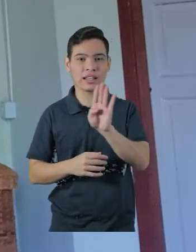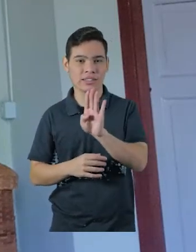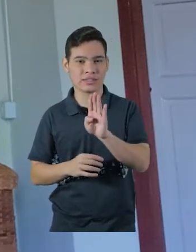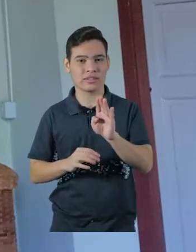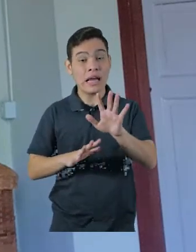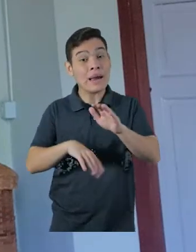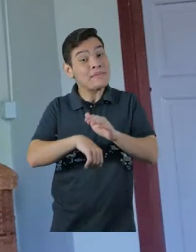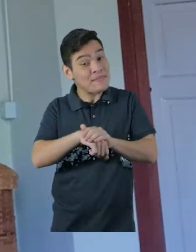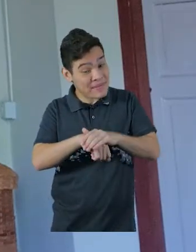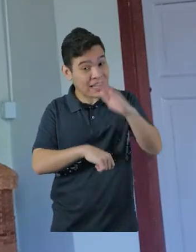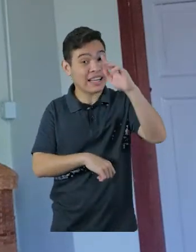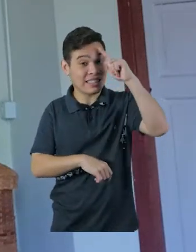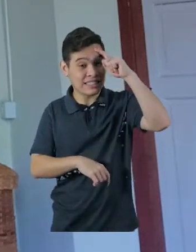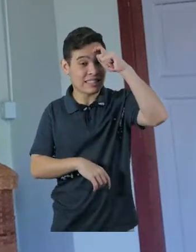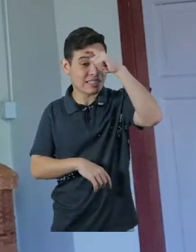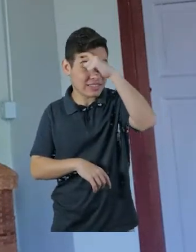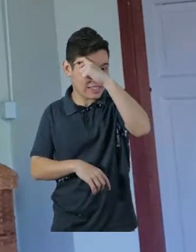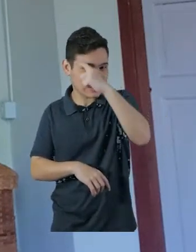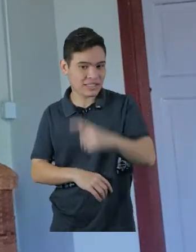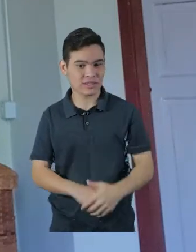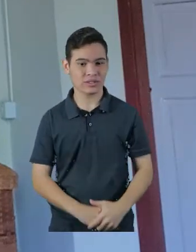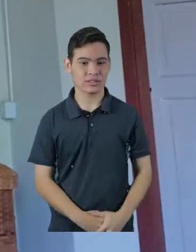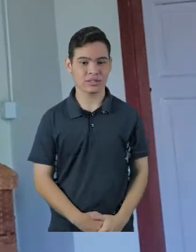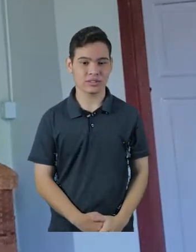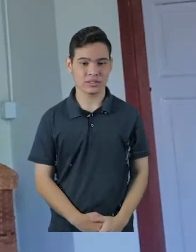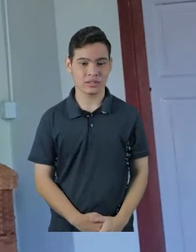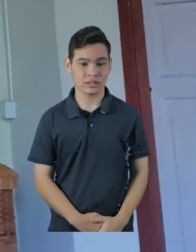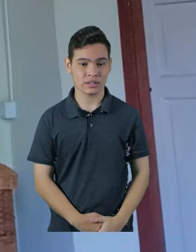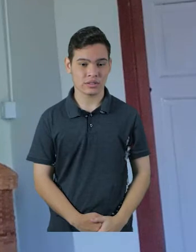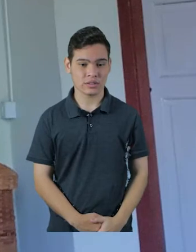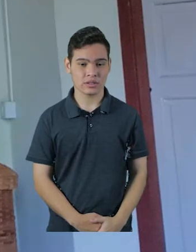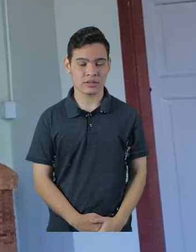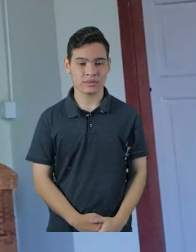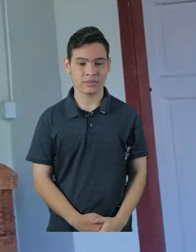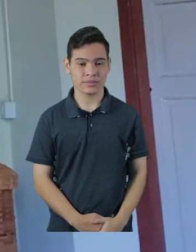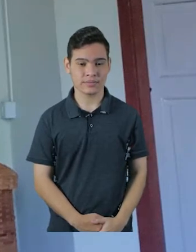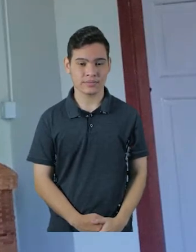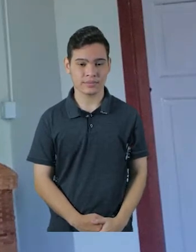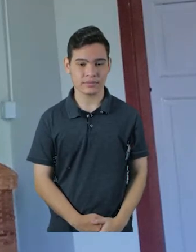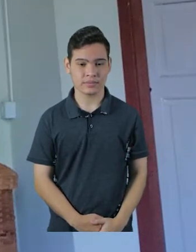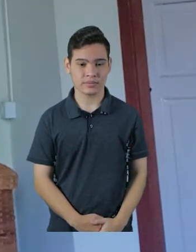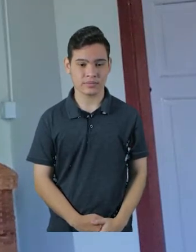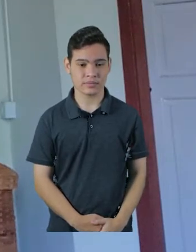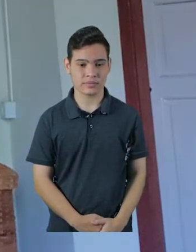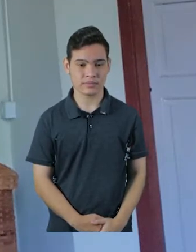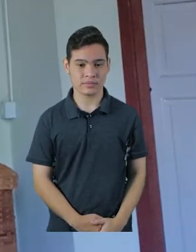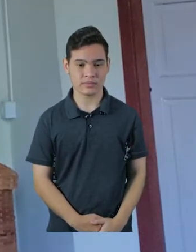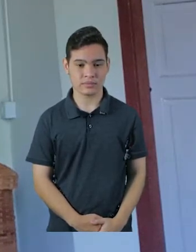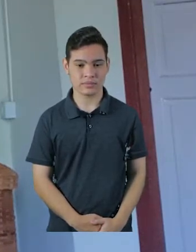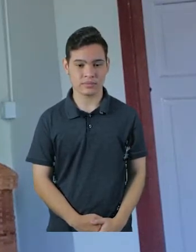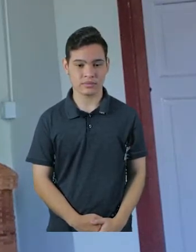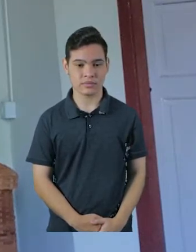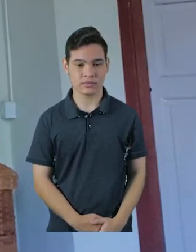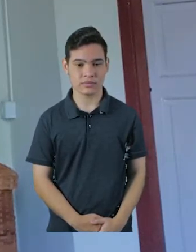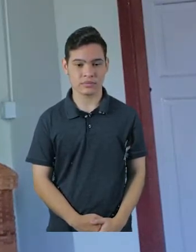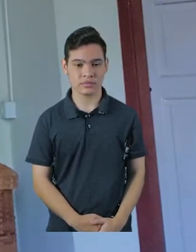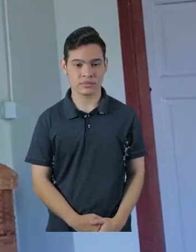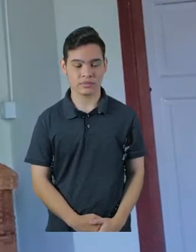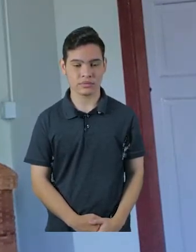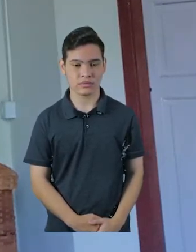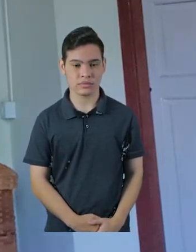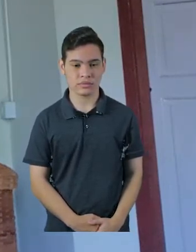essa para mim é a mais desafiadora. Eu às vezes preciso começar aqui até levar para o cóccix